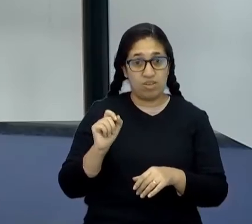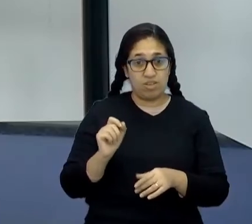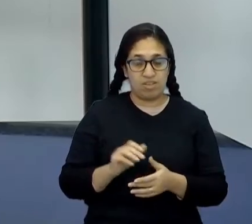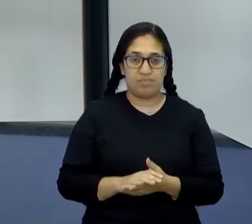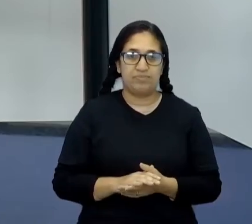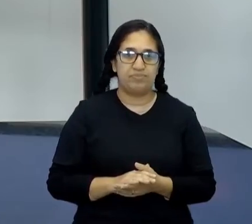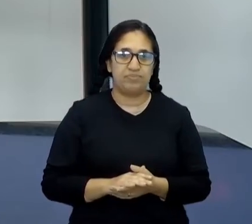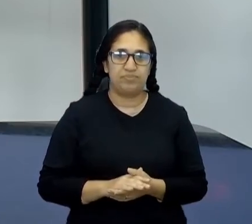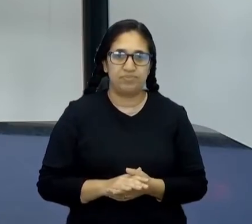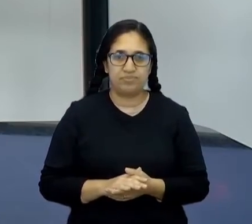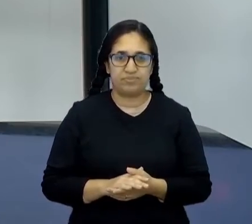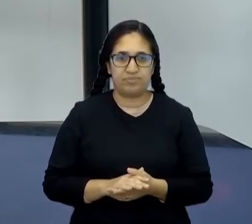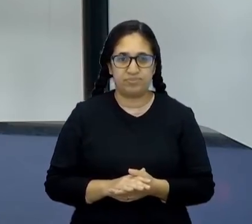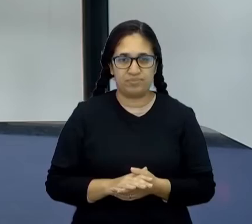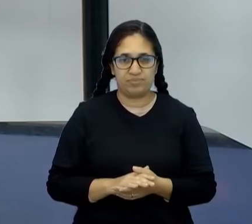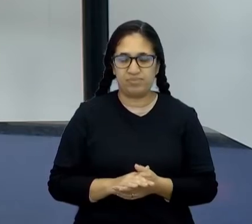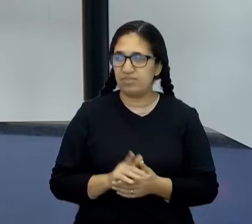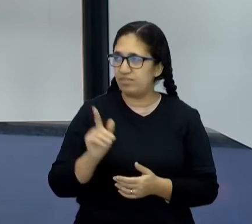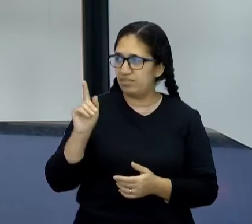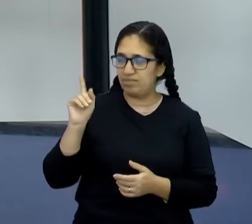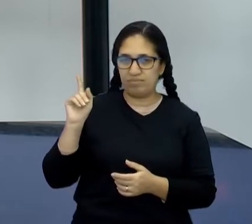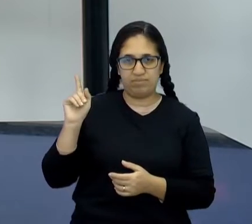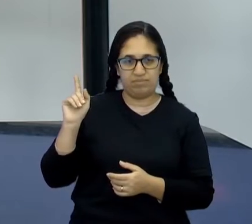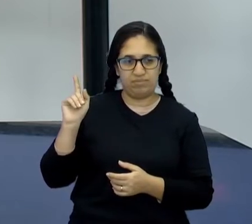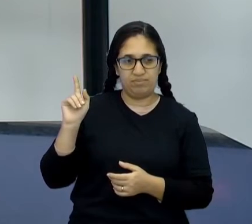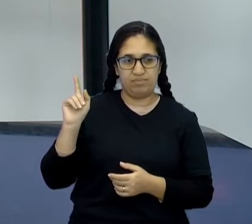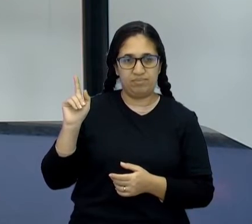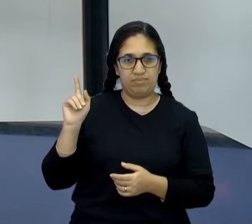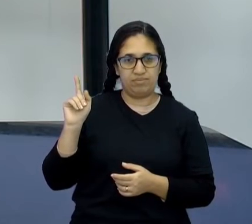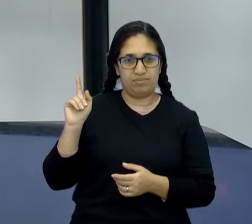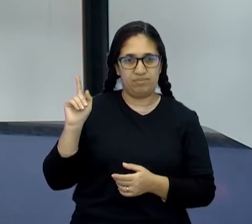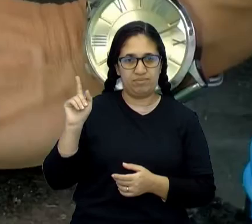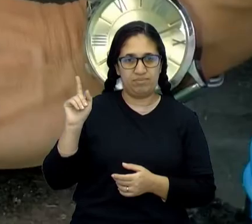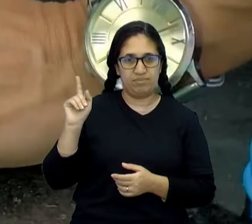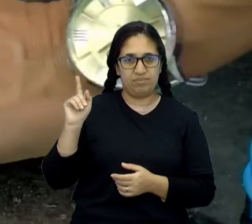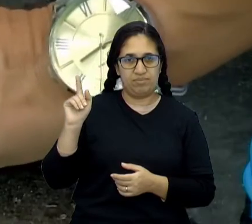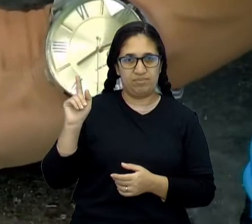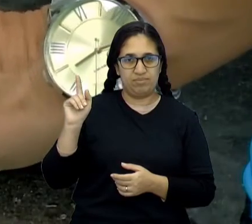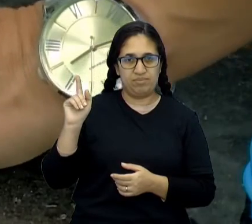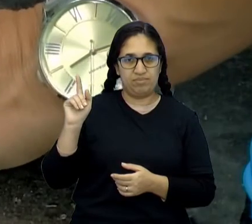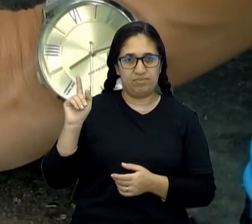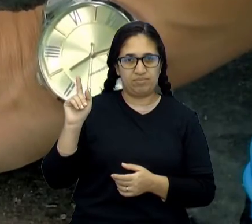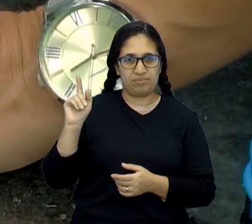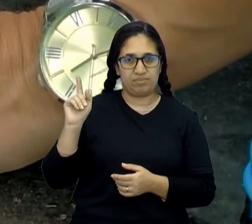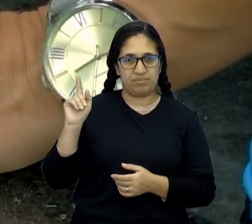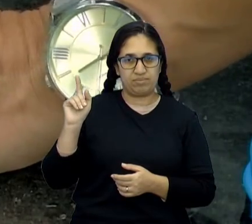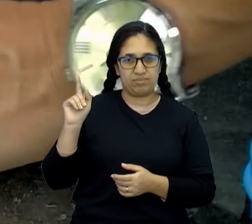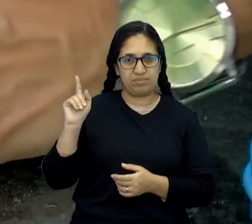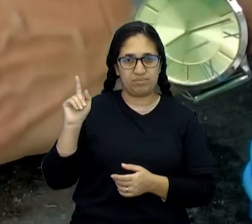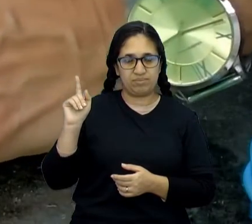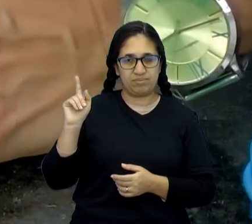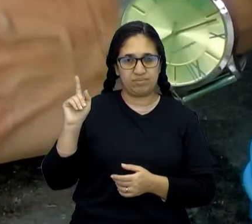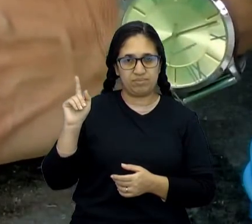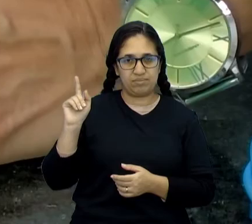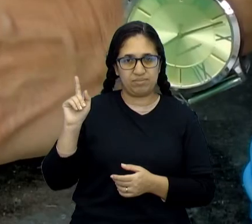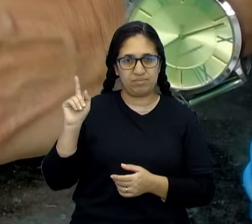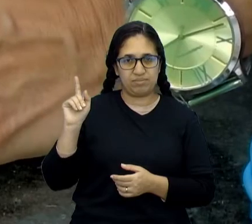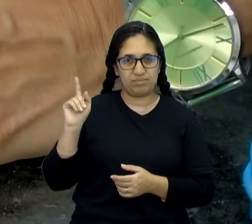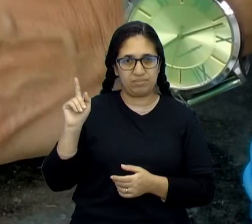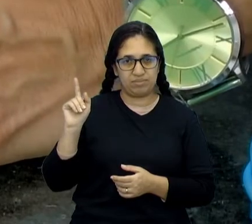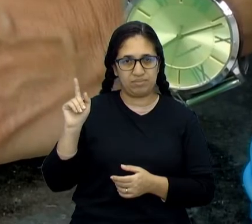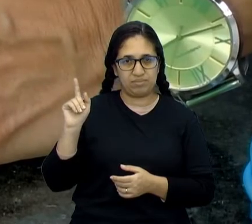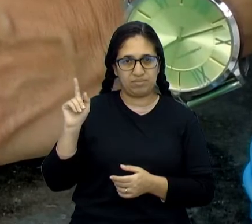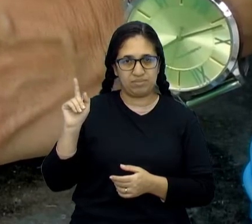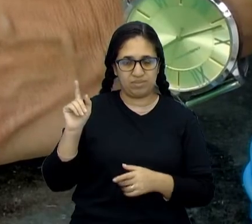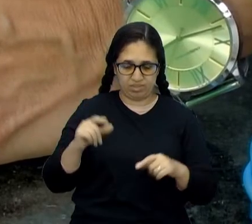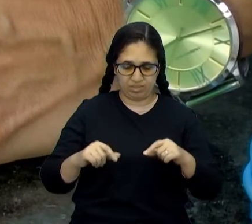em cima eu vou colocar um ímã, pode deixar só aqui nas minhas mãos a câmera que eu vou manusear umas coisas. Então aqui em